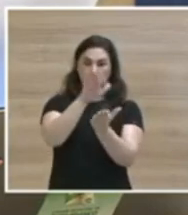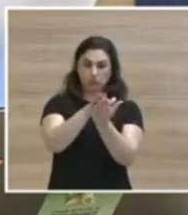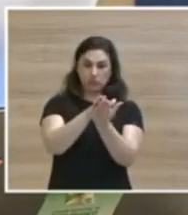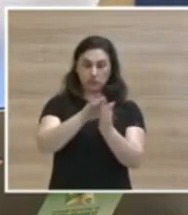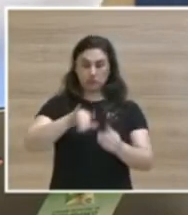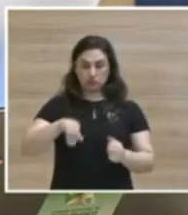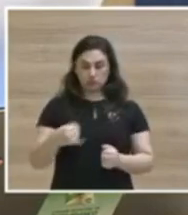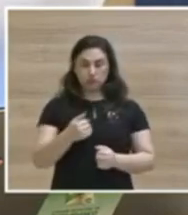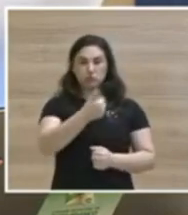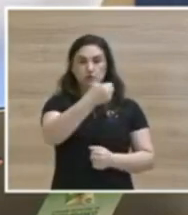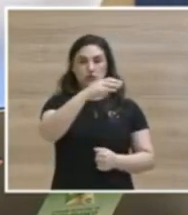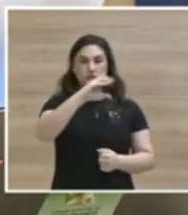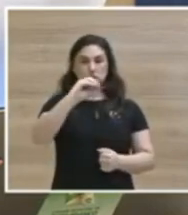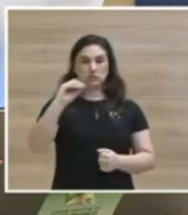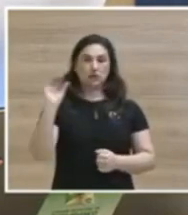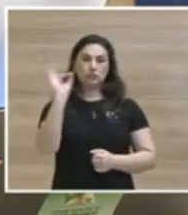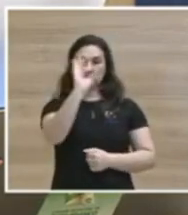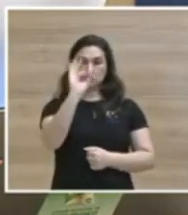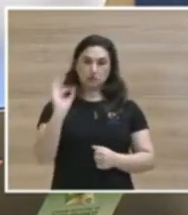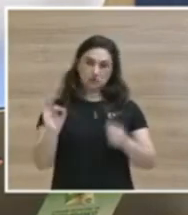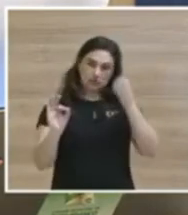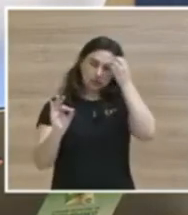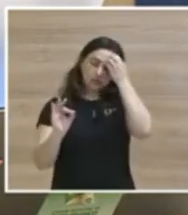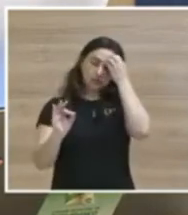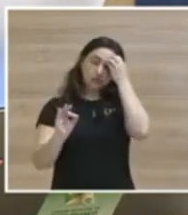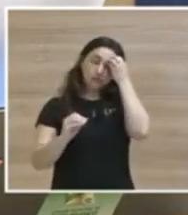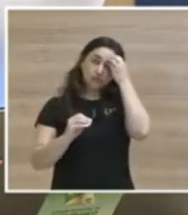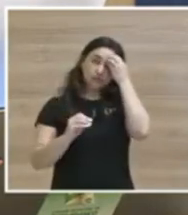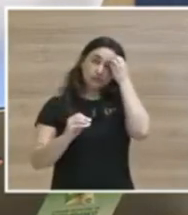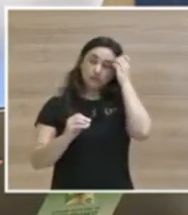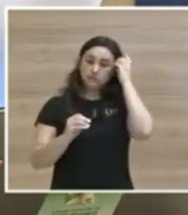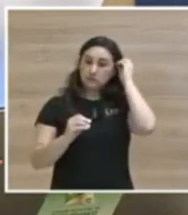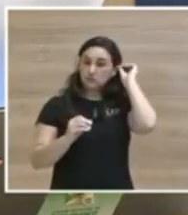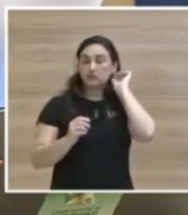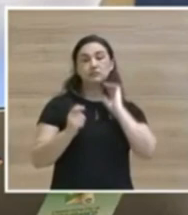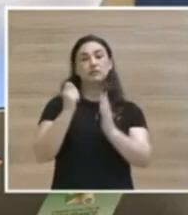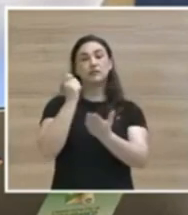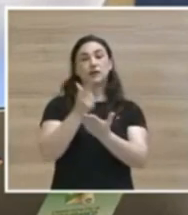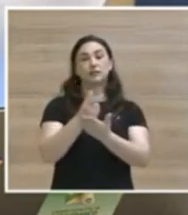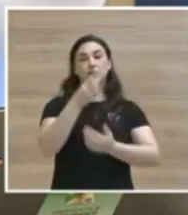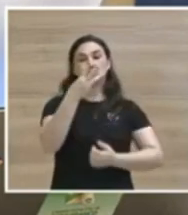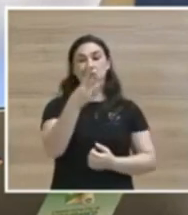juros de 100% para pagamento em até 3 parcelas.